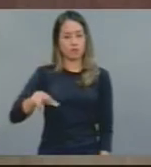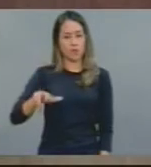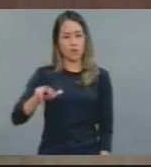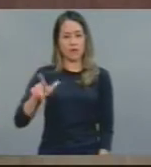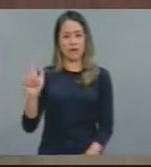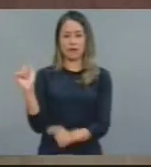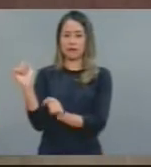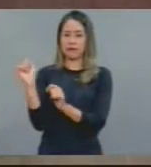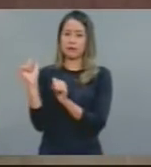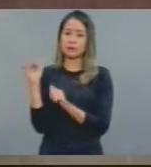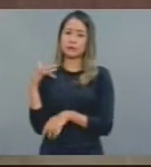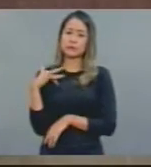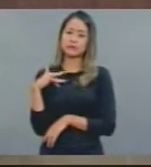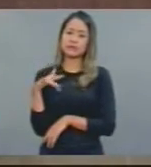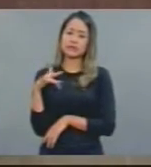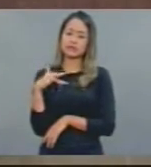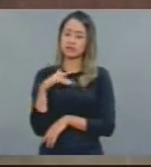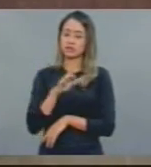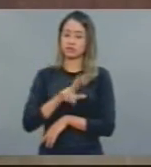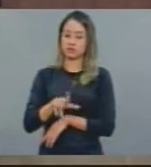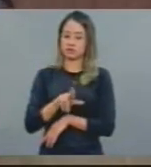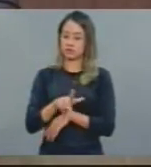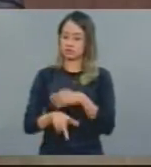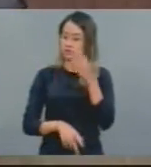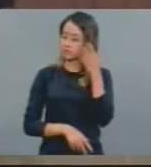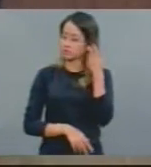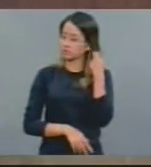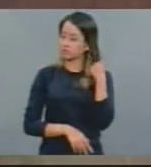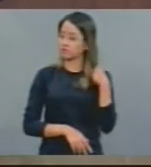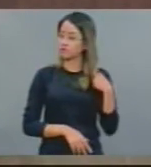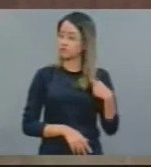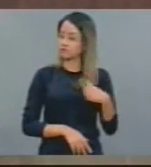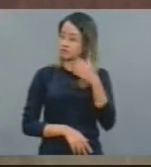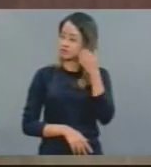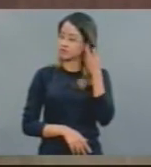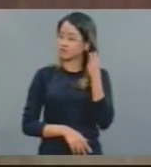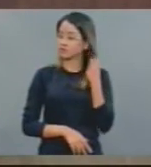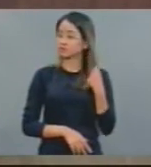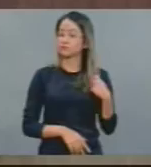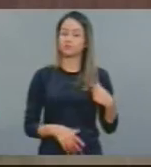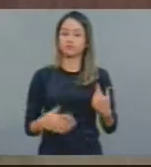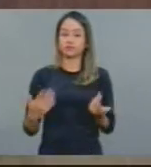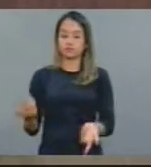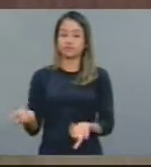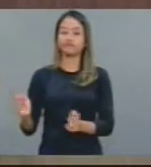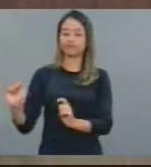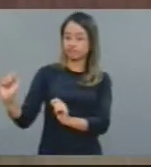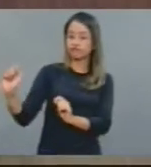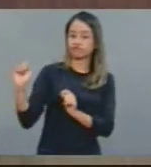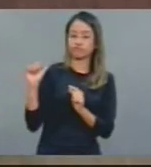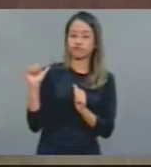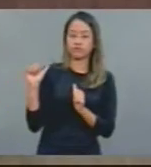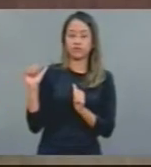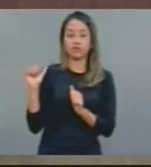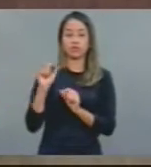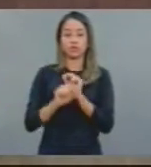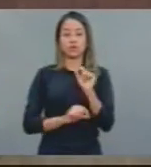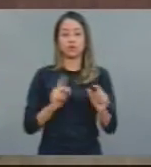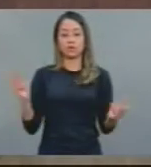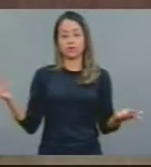é segurado da Previdência e porventura morra, você deve ter